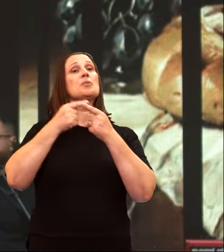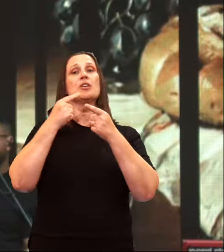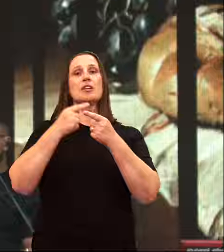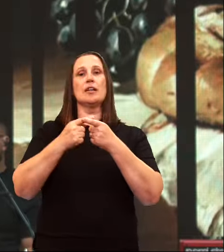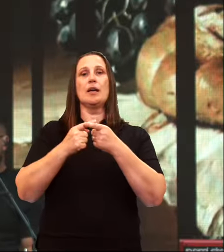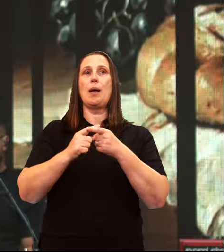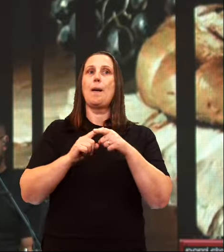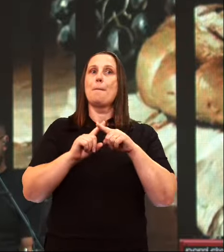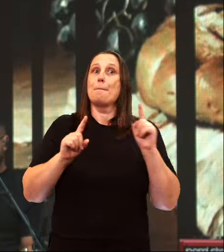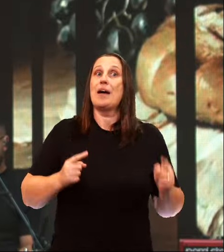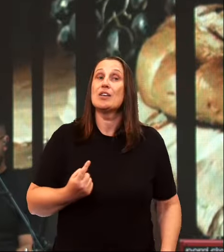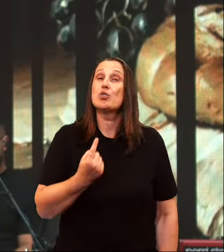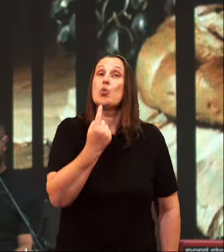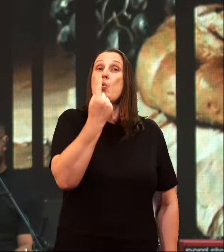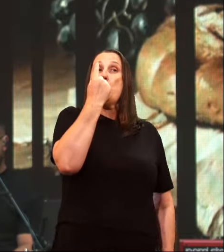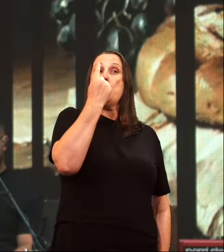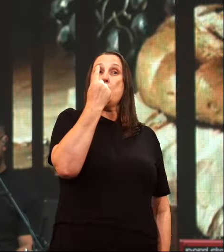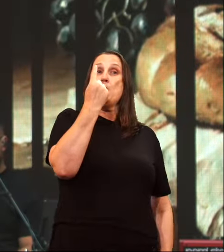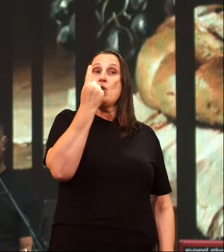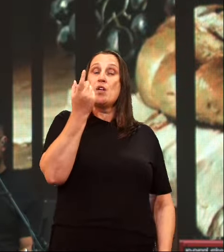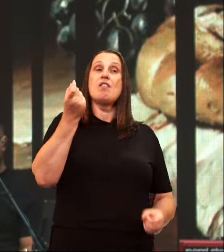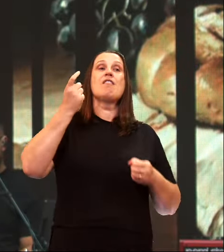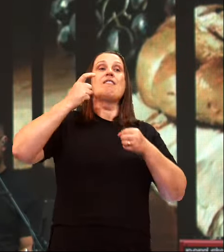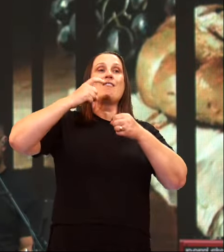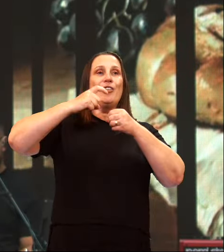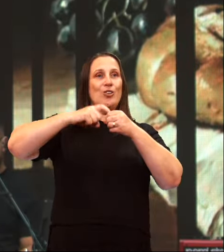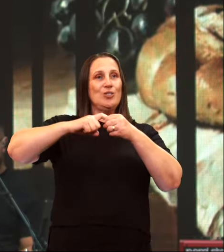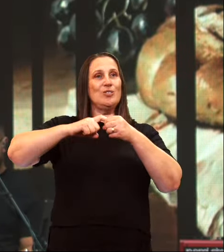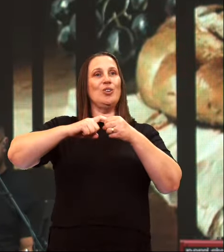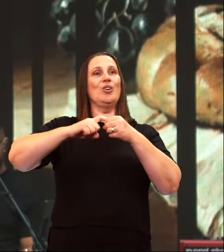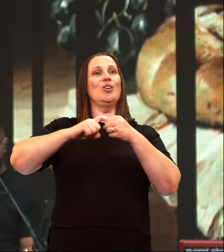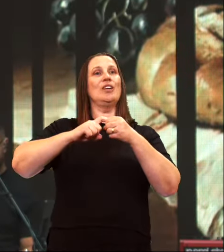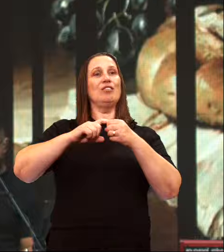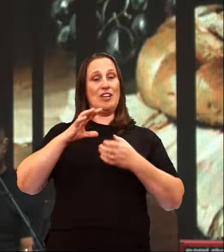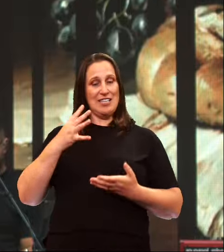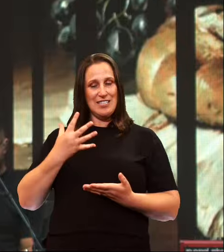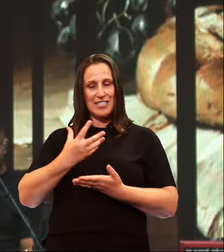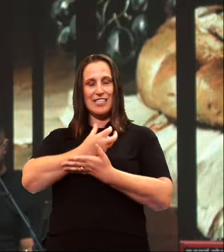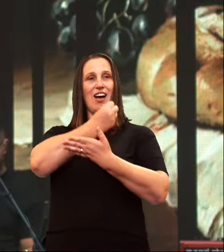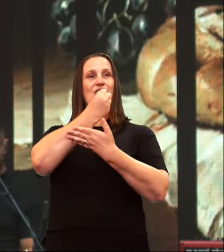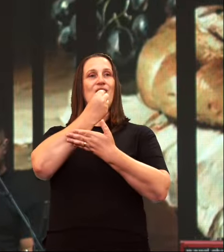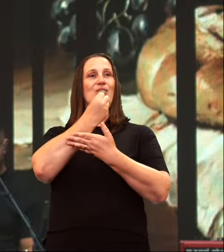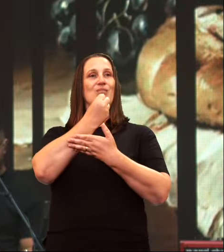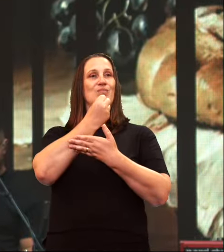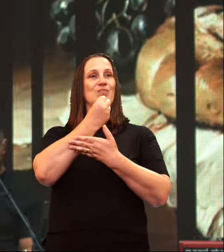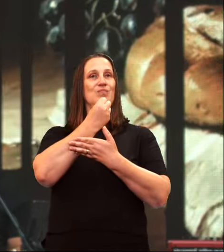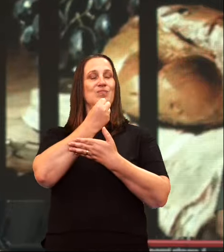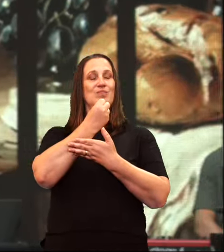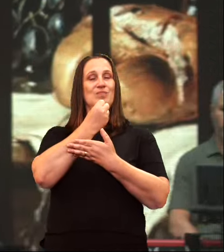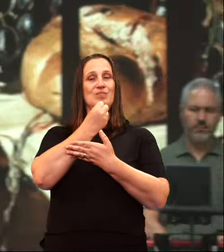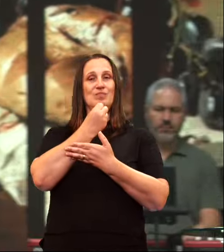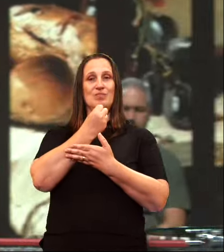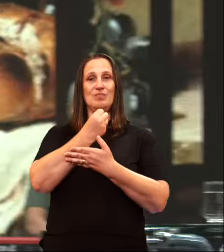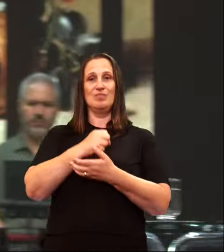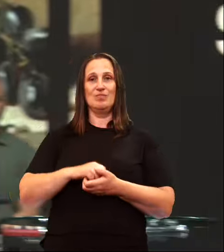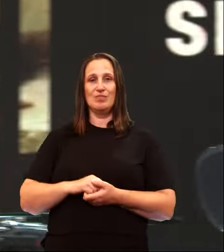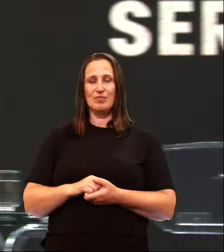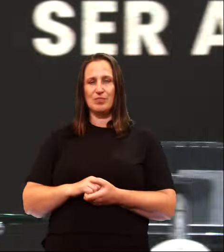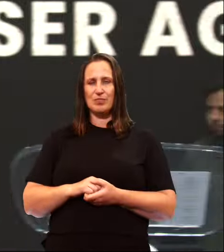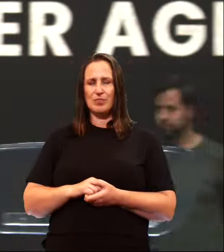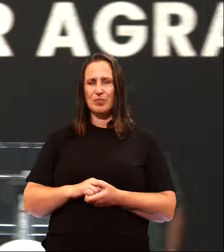Mas o que voltou foi transformado, foi salvo. A gente não entende às